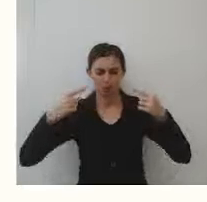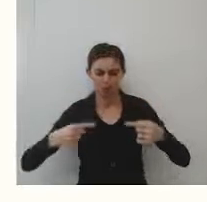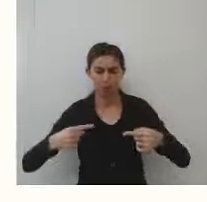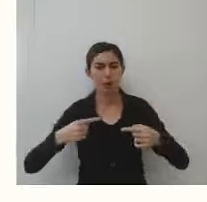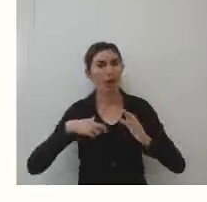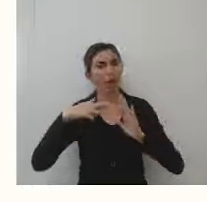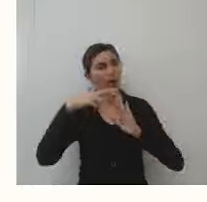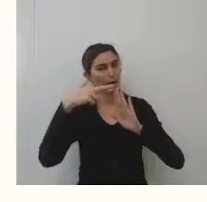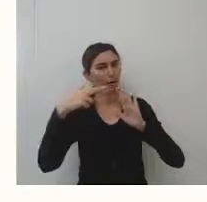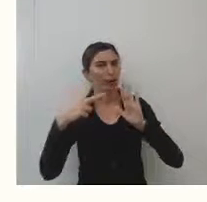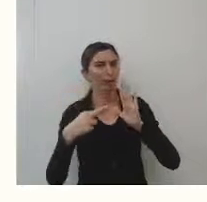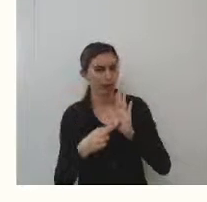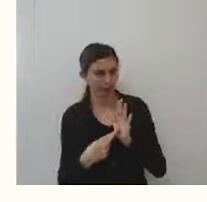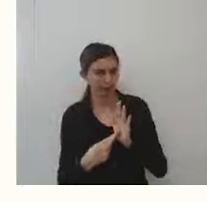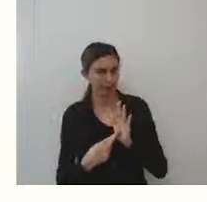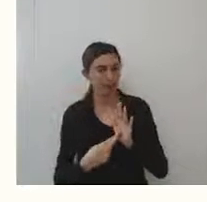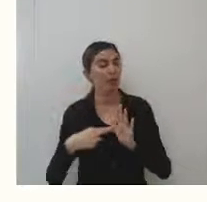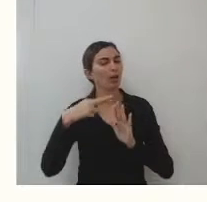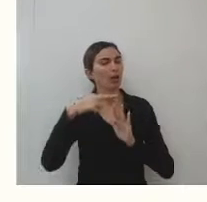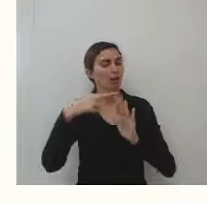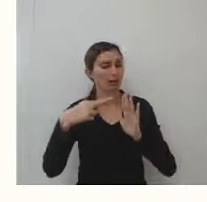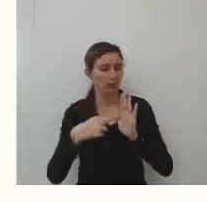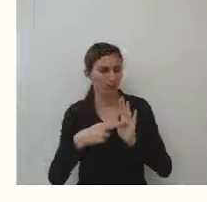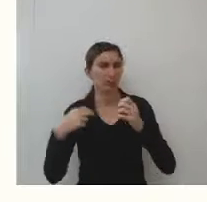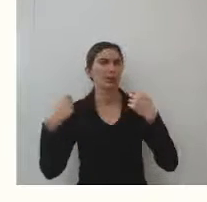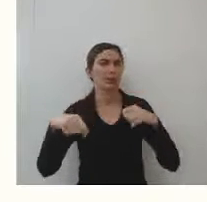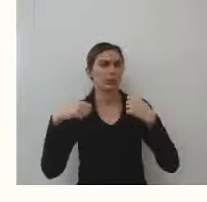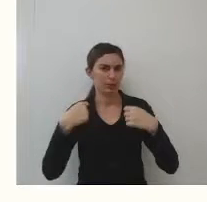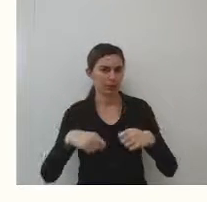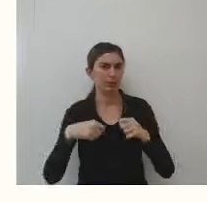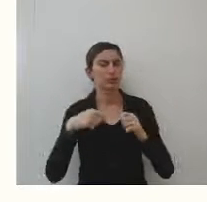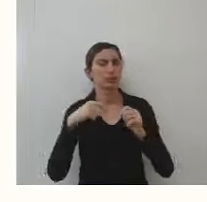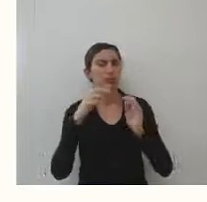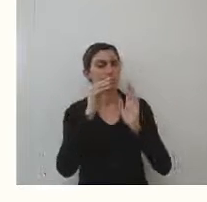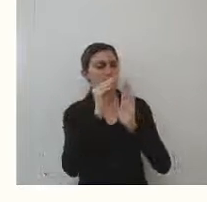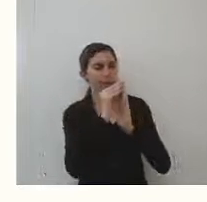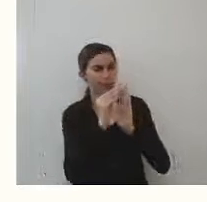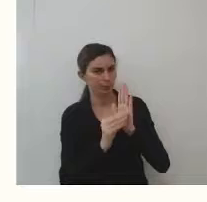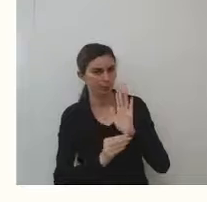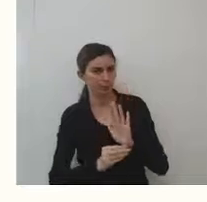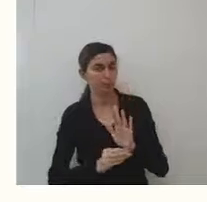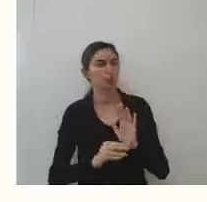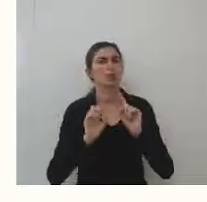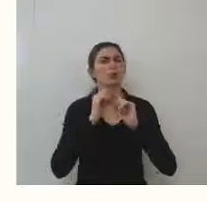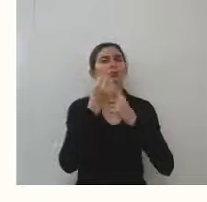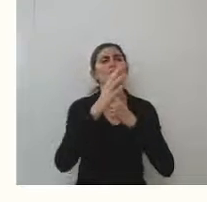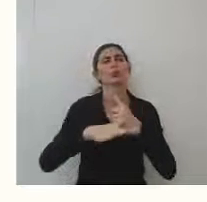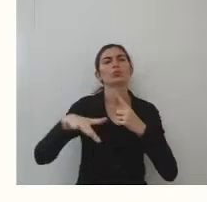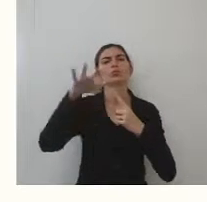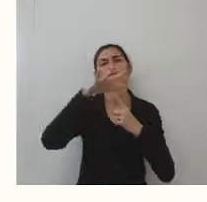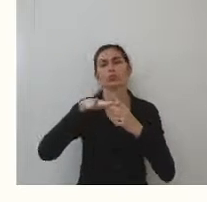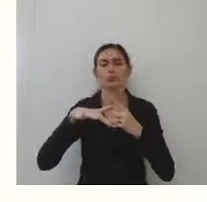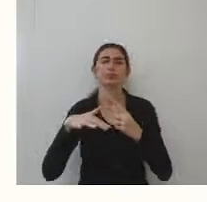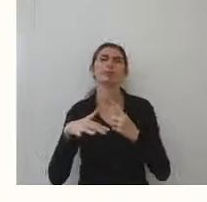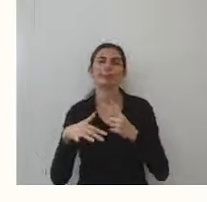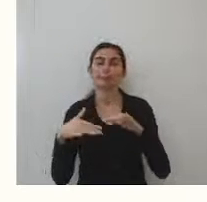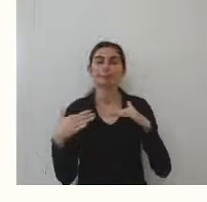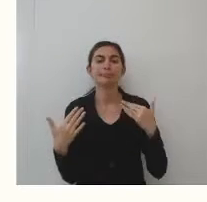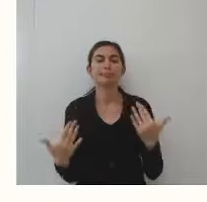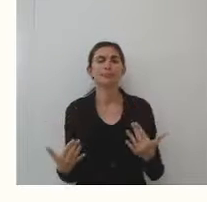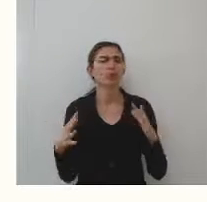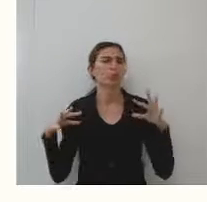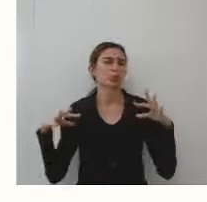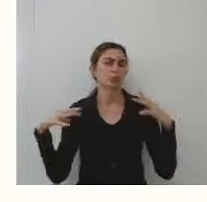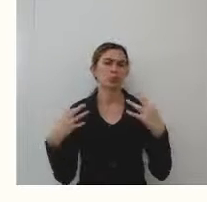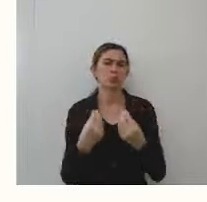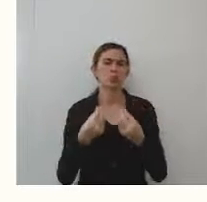por regras. E as regras, elas precisam ser determinadas socialmente. Então, existe todo